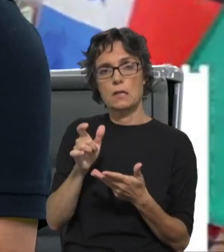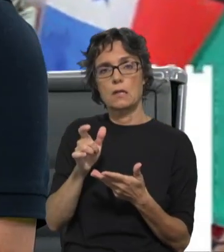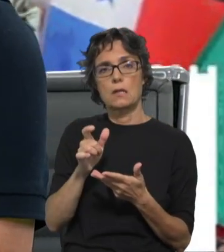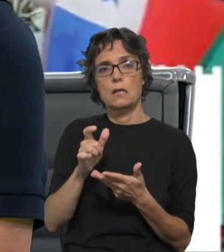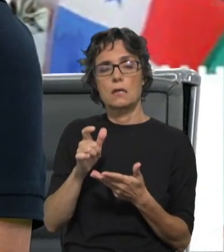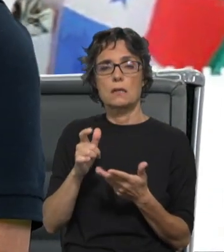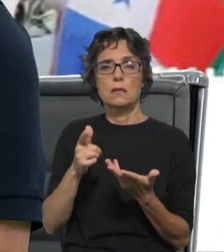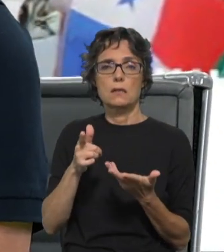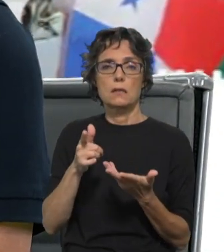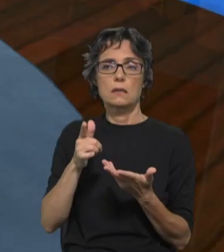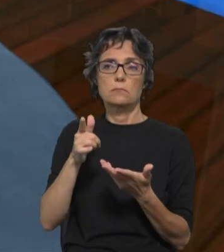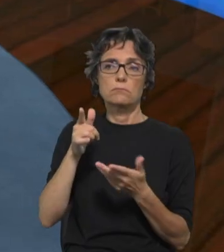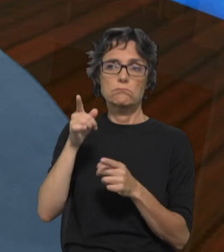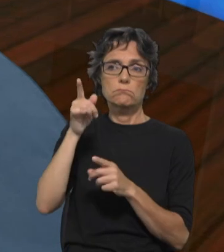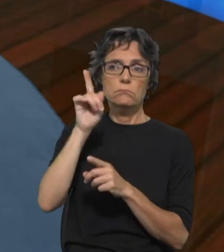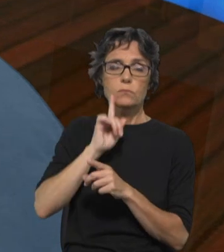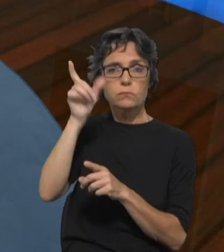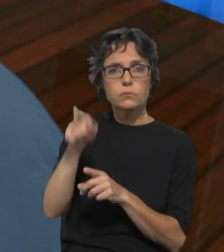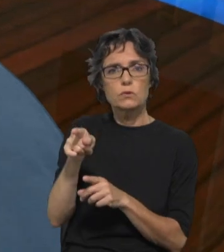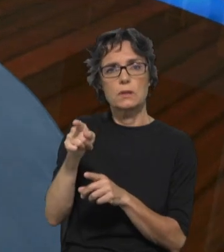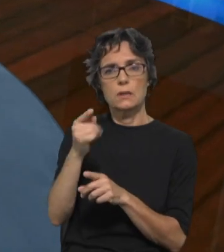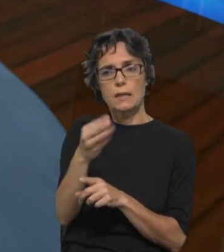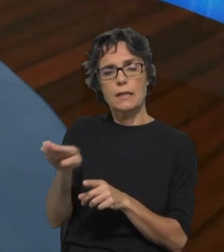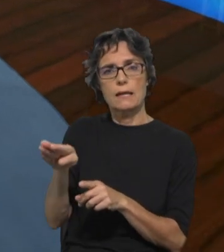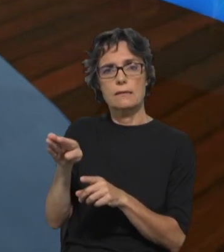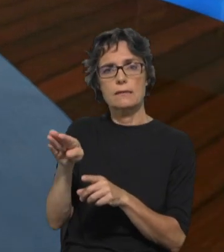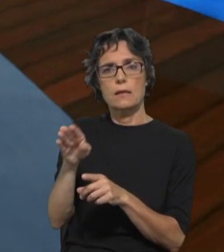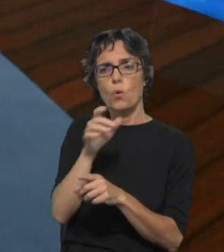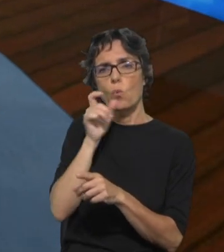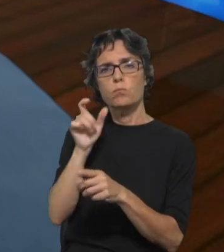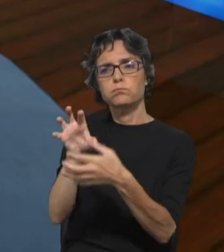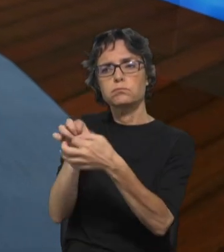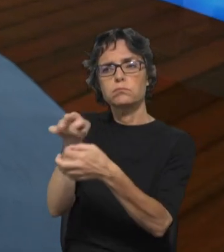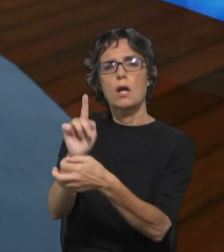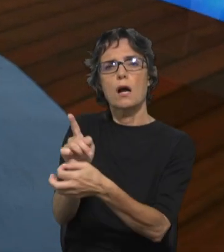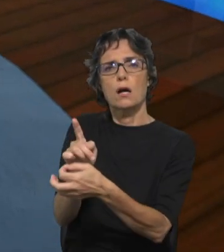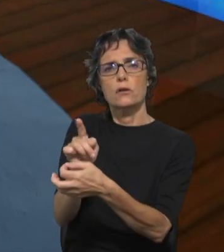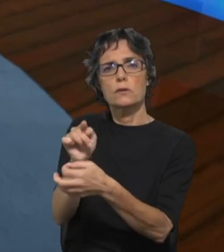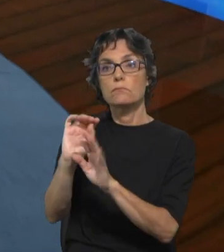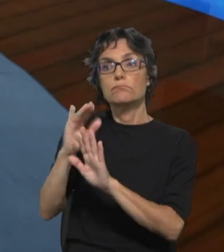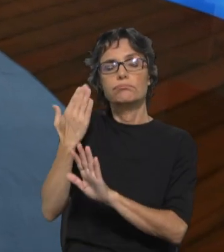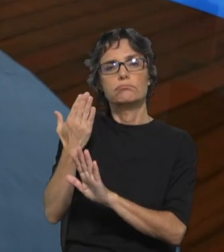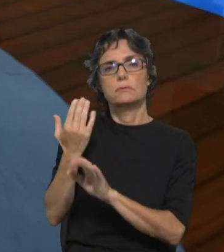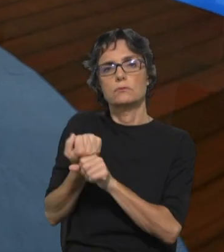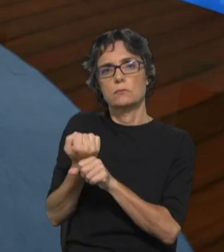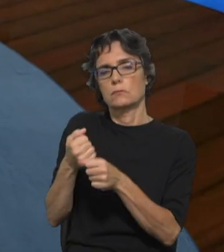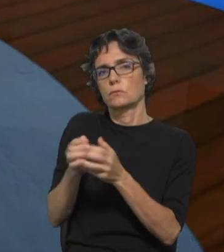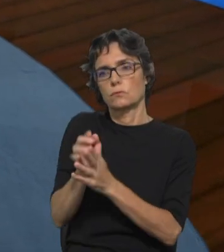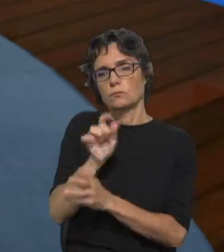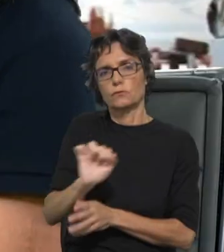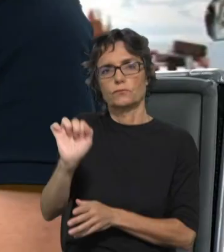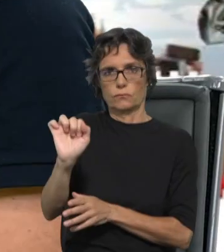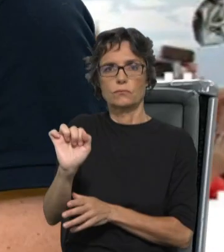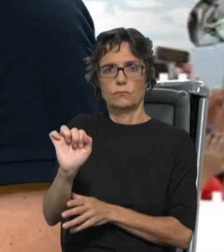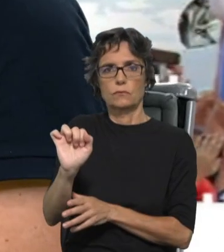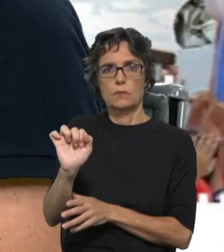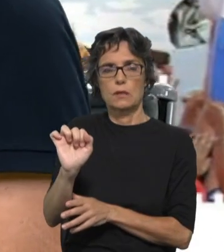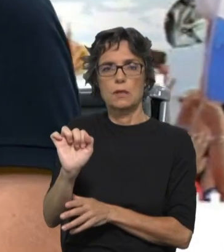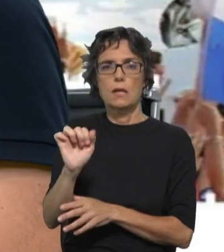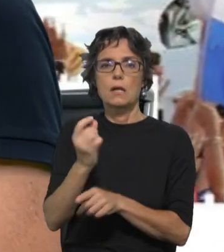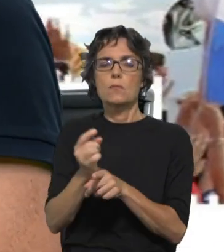com as crianças, claro. Esse foi o principal motivo de todo o trabalho que ela fez.